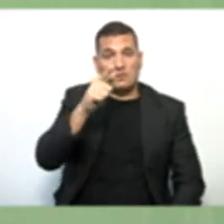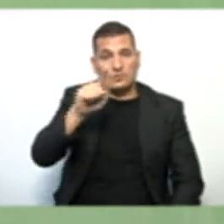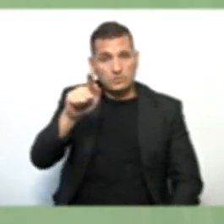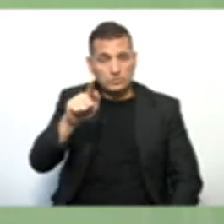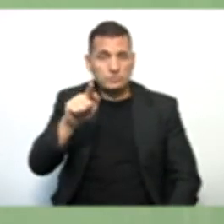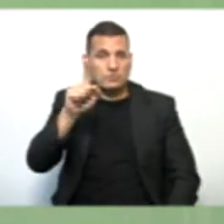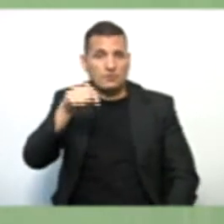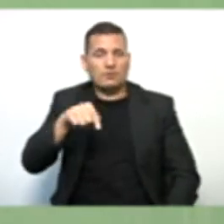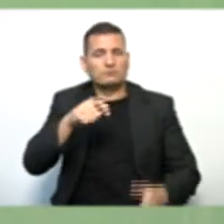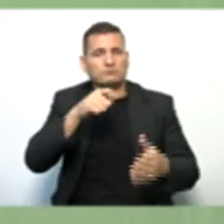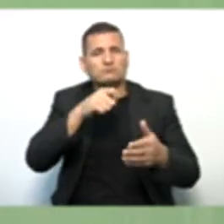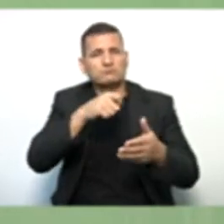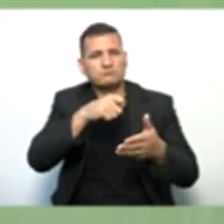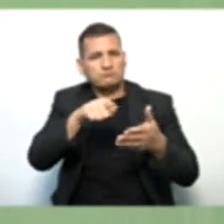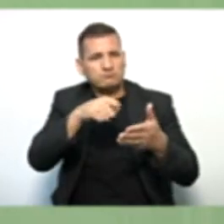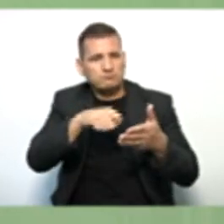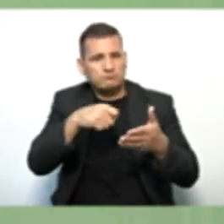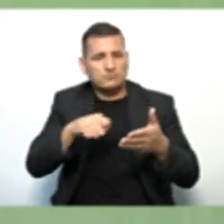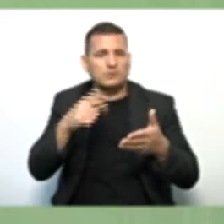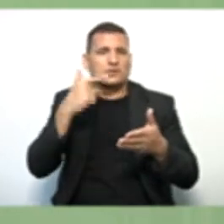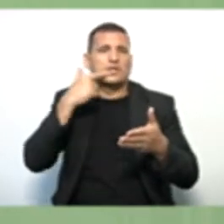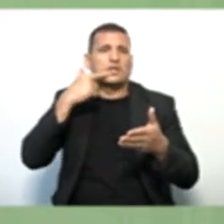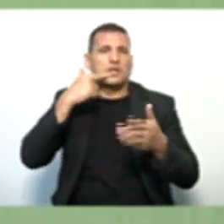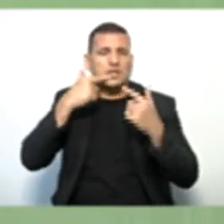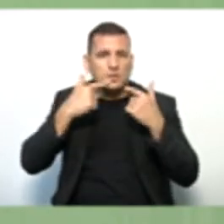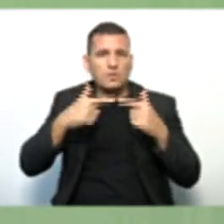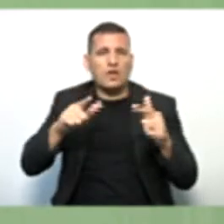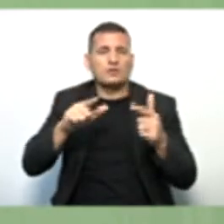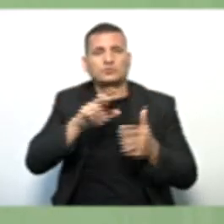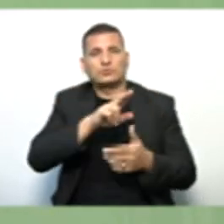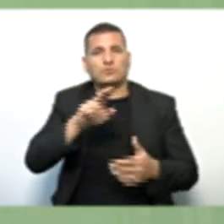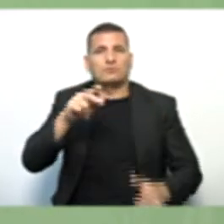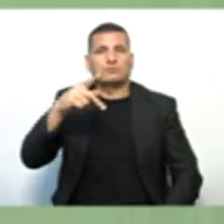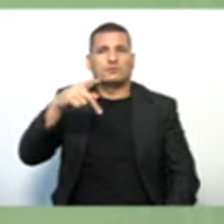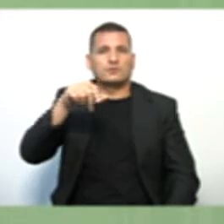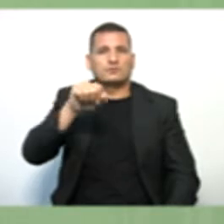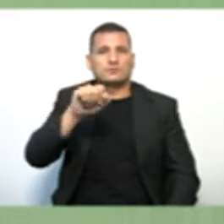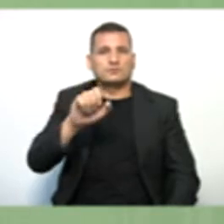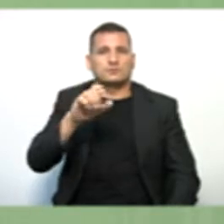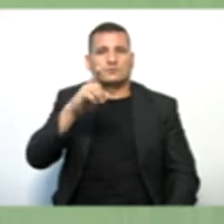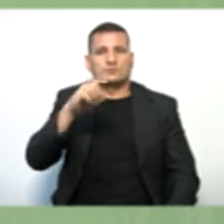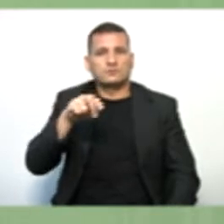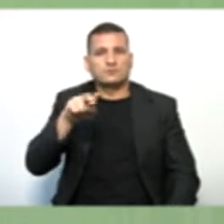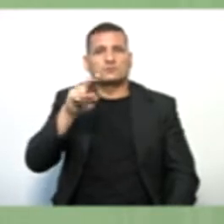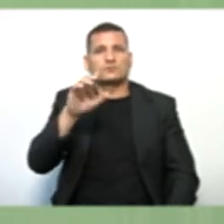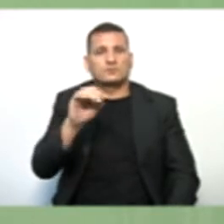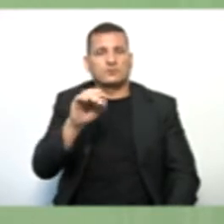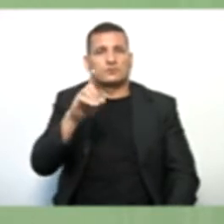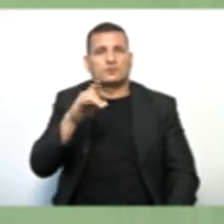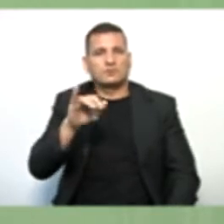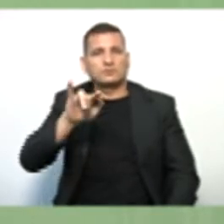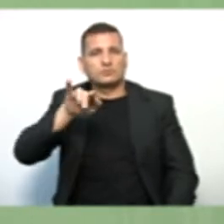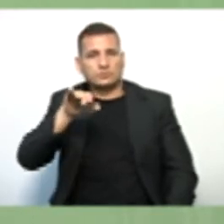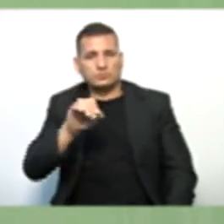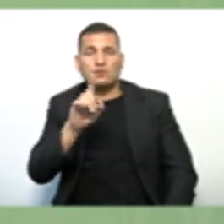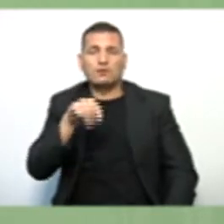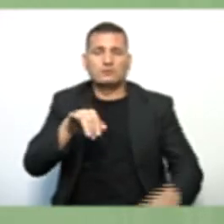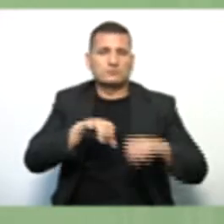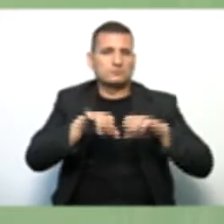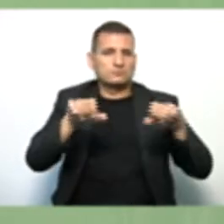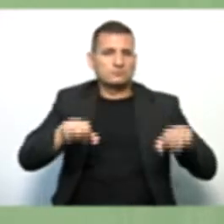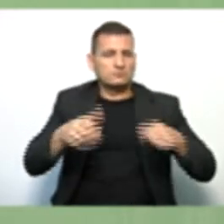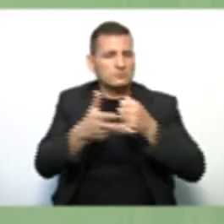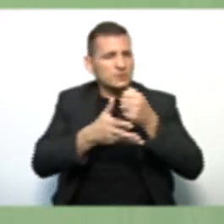em uma linguagem chamada pseudocódigo, seguindo uma estrutura básica para qualquer linguagem